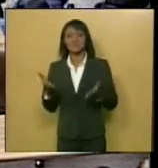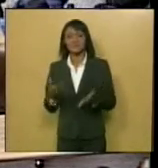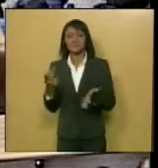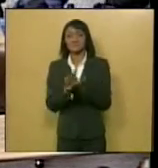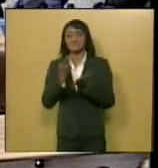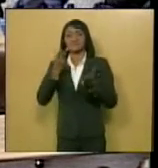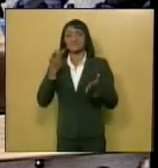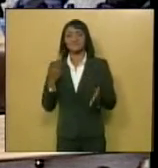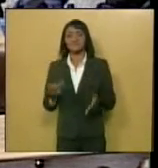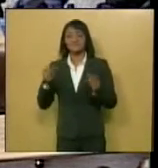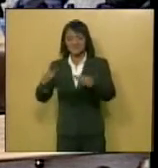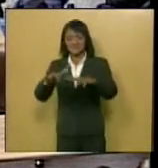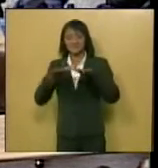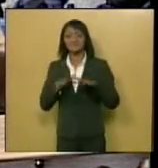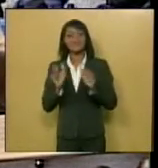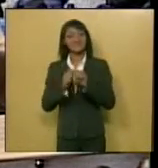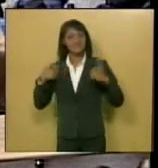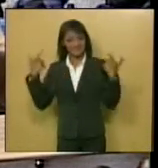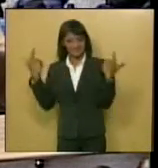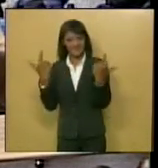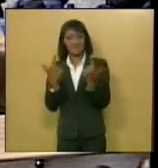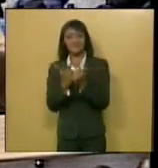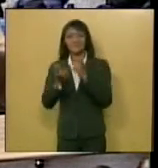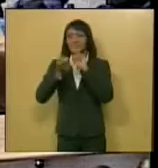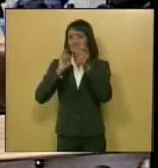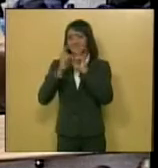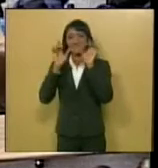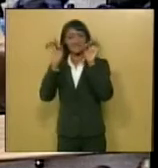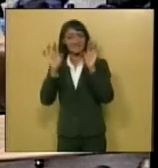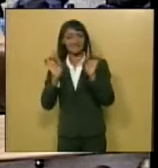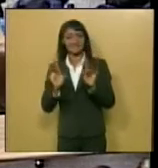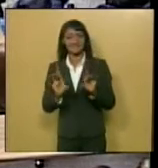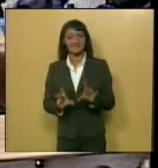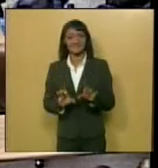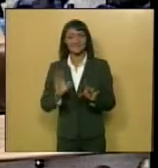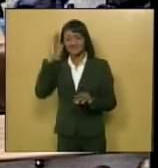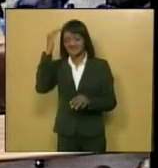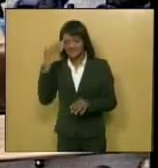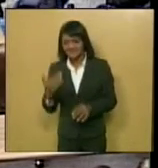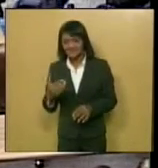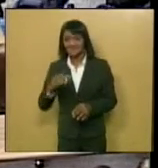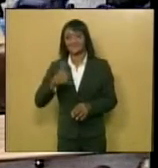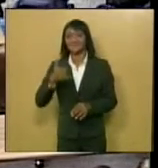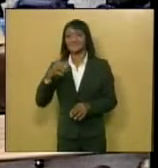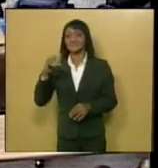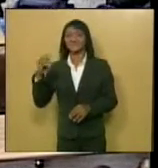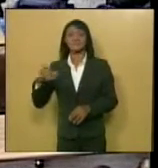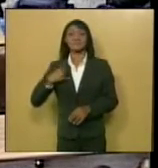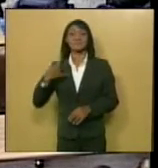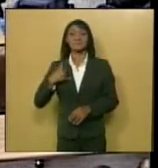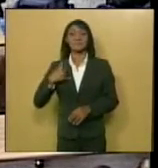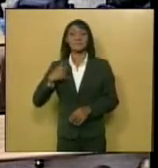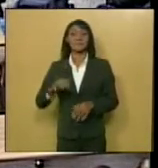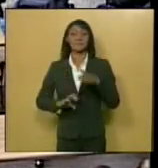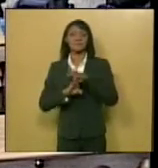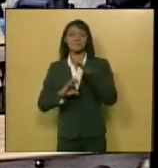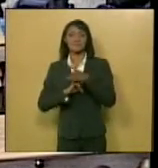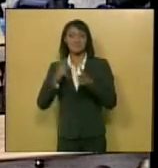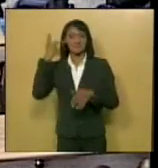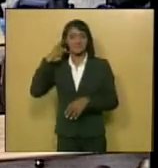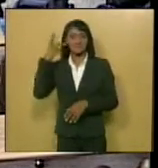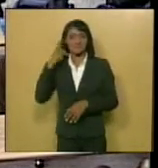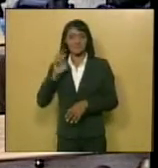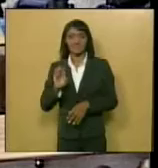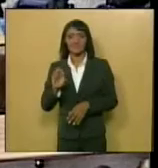no plenário da Assembleia Legislativa uma sessão especial em homenagem ao centenário do empresário político Euclides